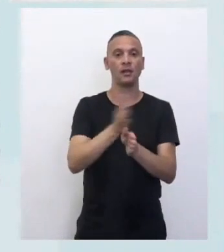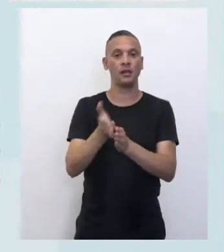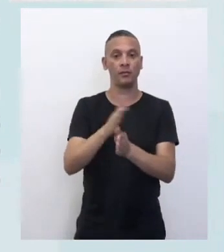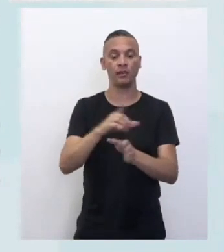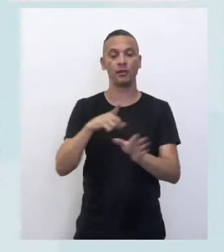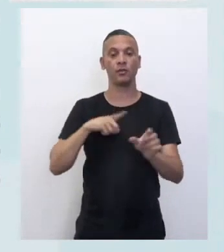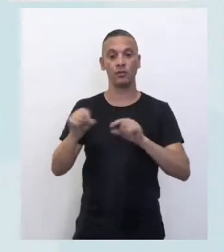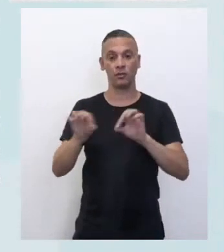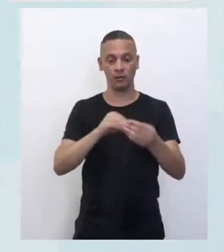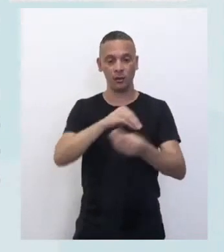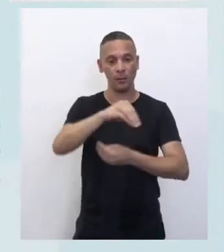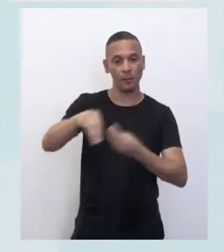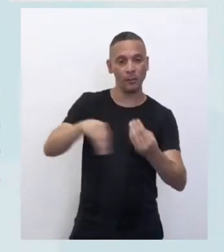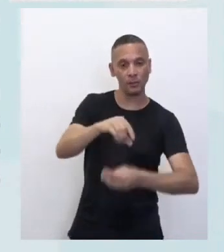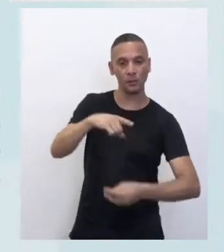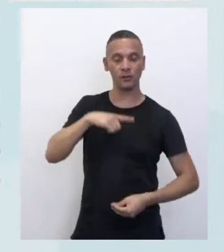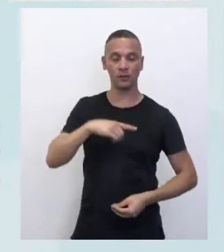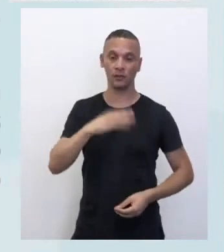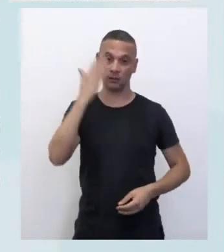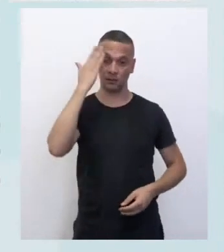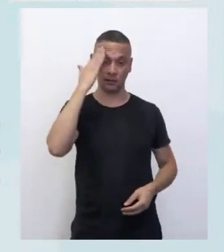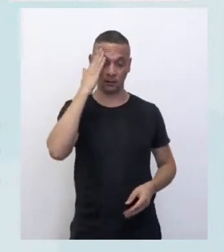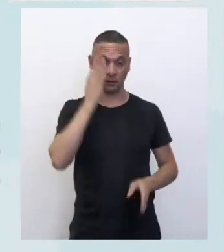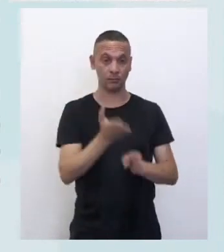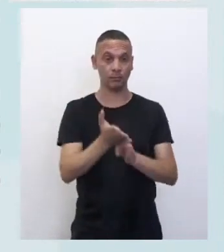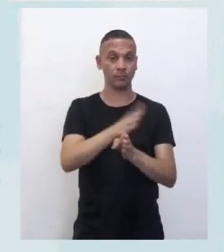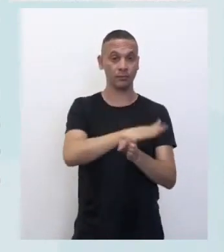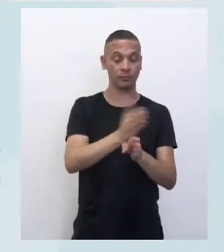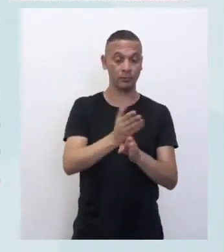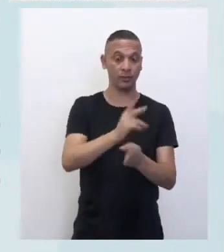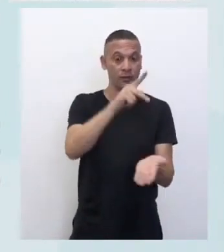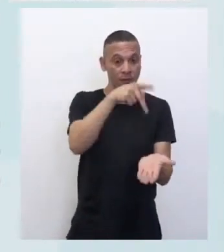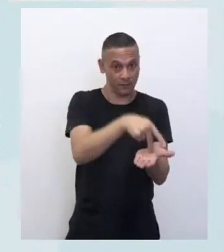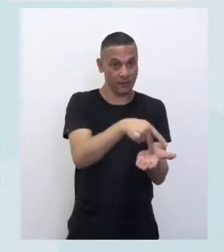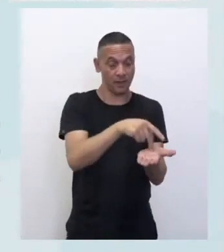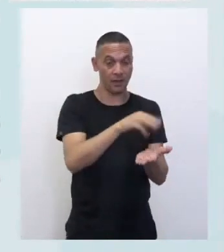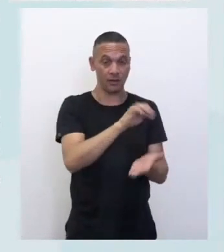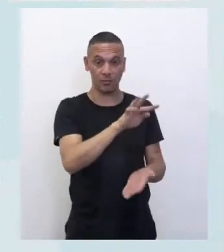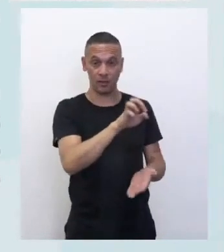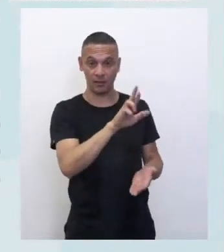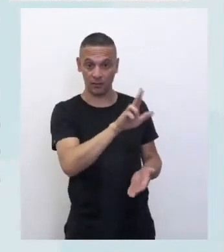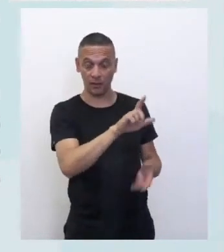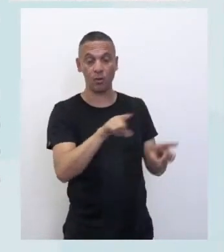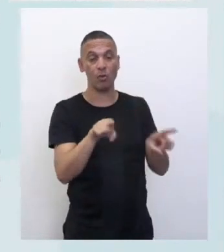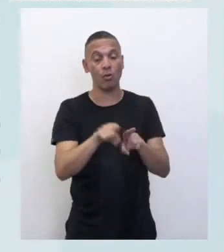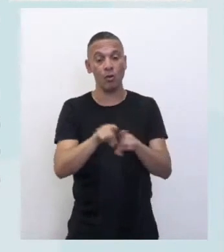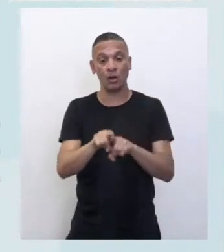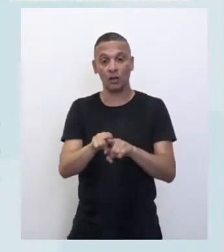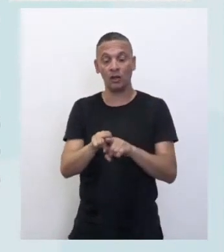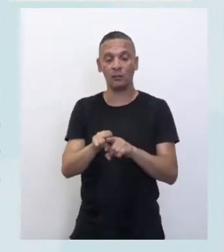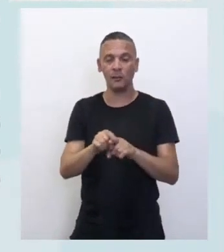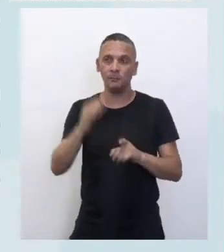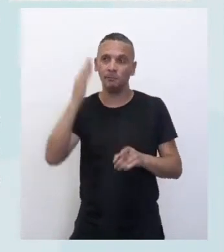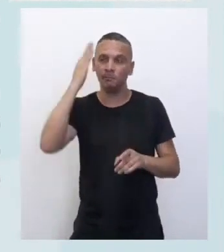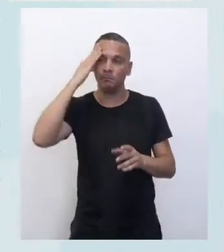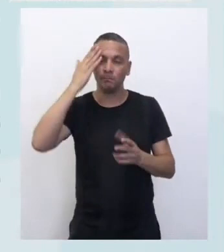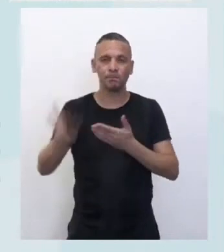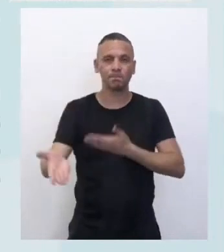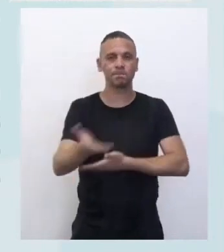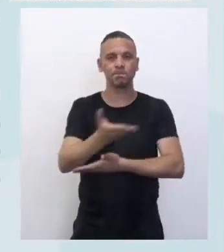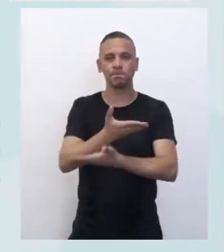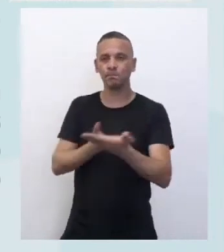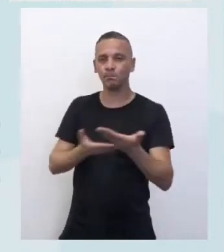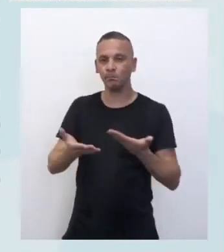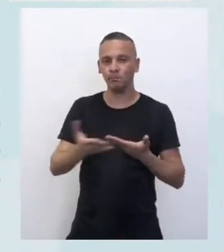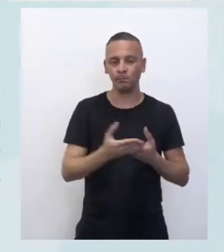construção misturada da dimensão material, das condições materiais que a gente possui, das subjetividades compartilhadas, ou seja,